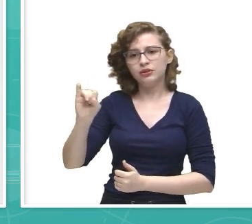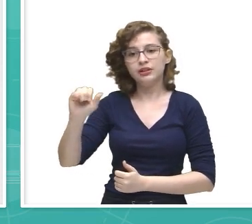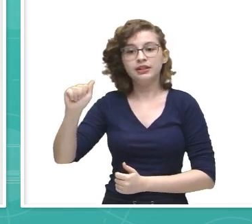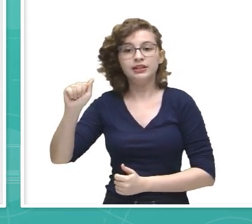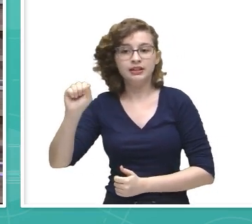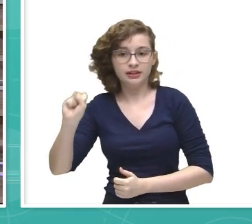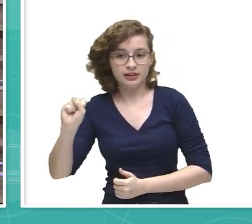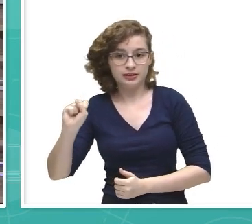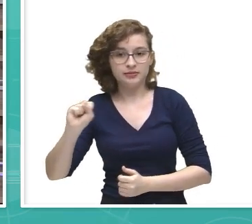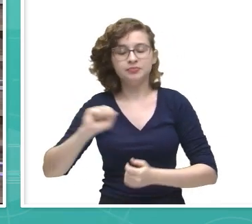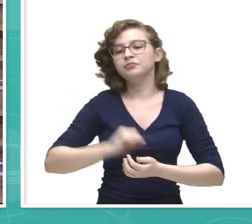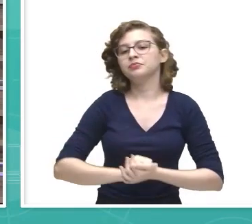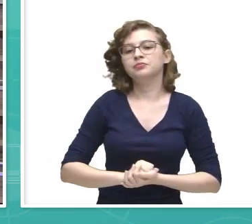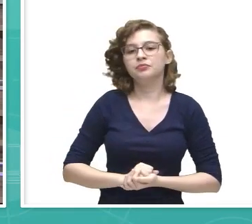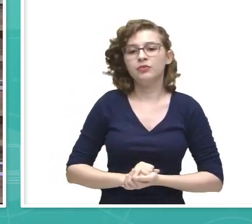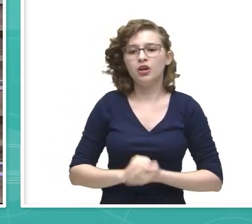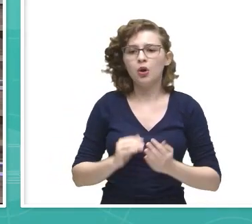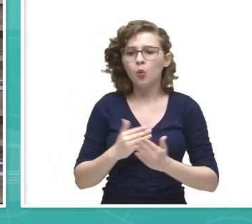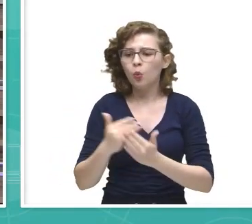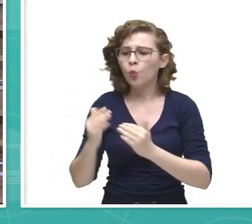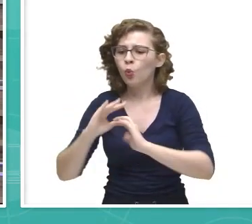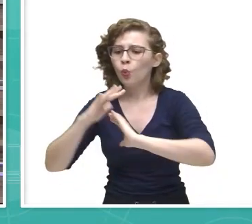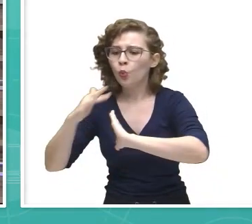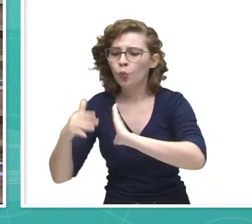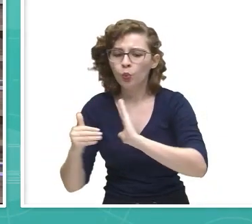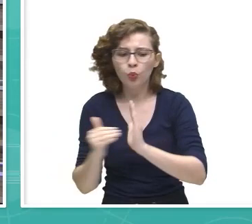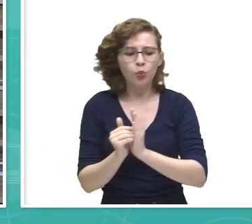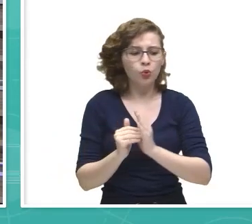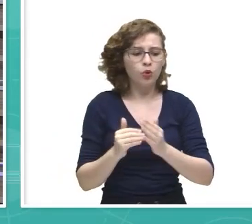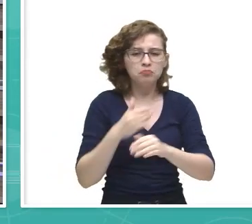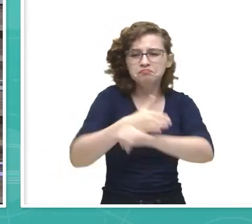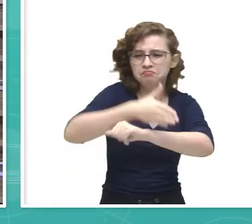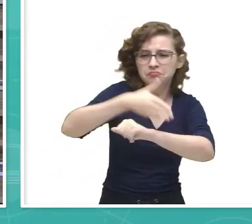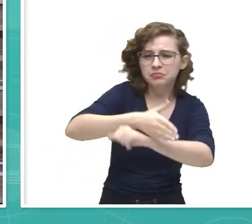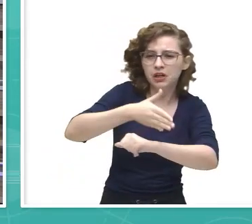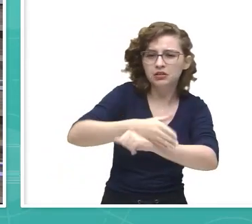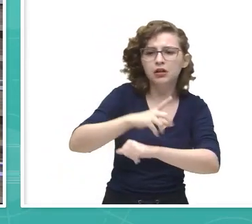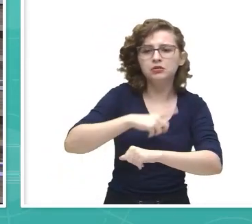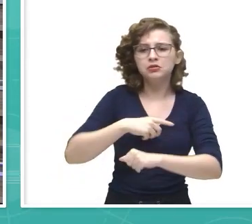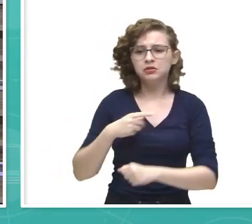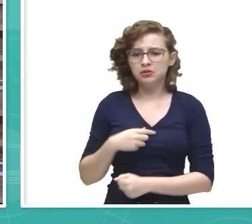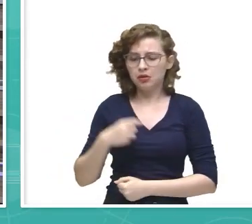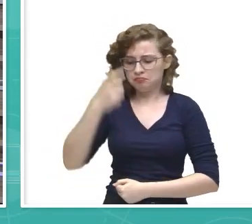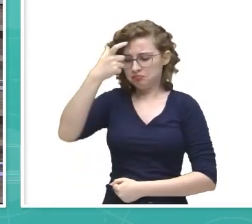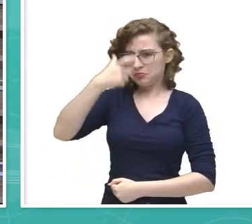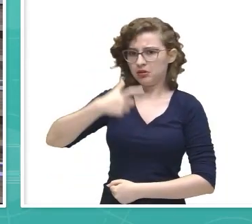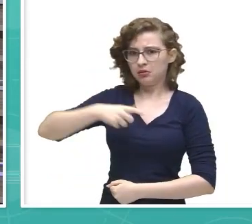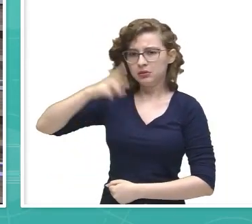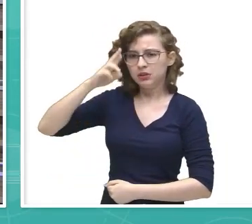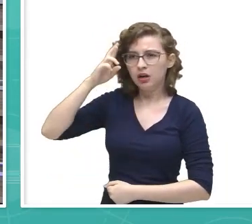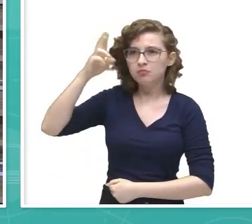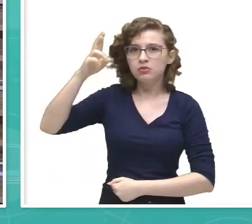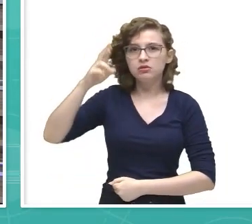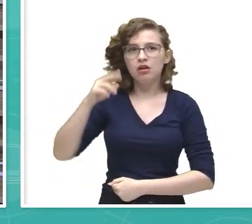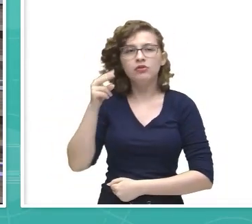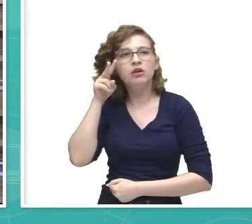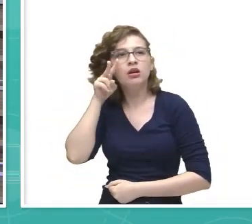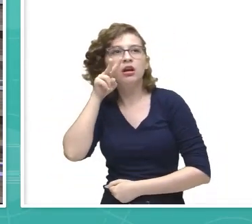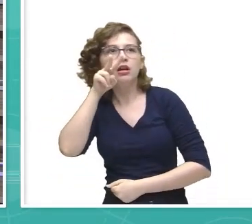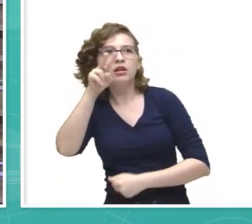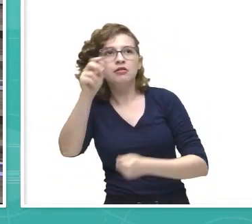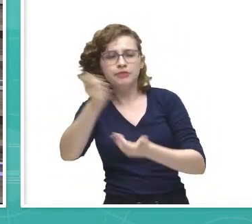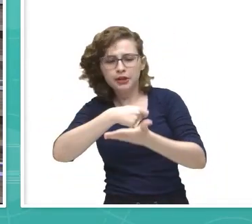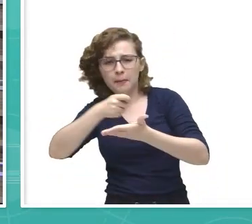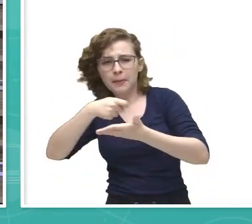Em toda a expedição, gente, tinha uma pessoa que era responsável por descrever as viagens, o que